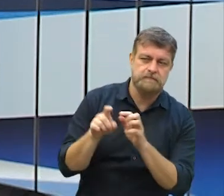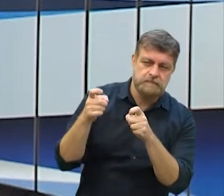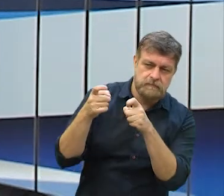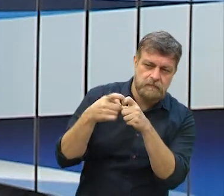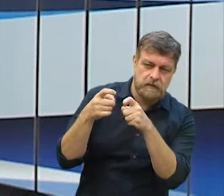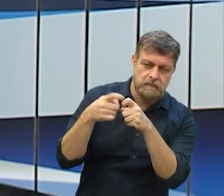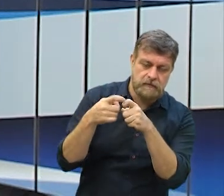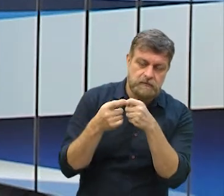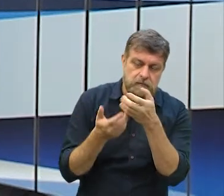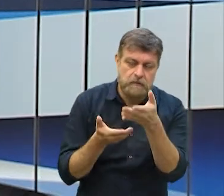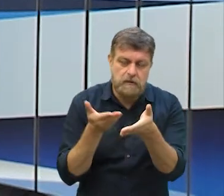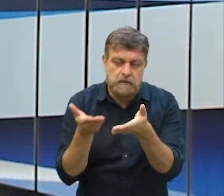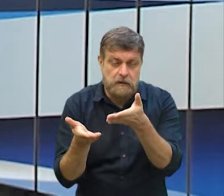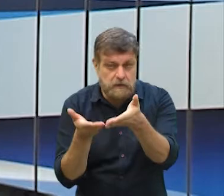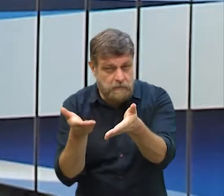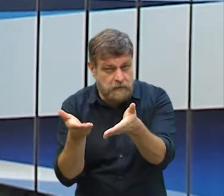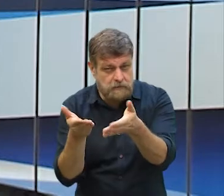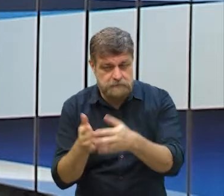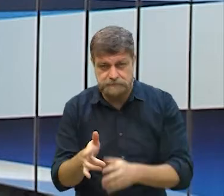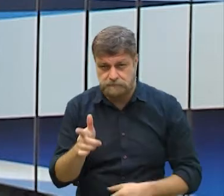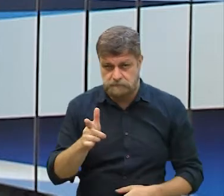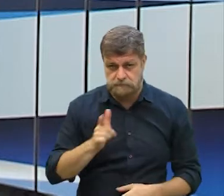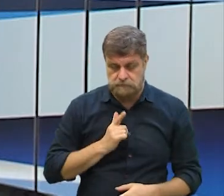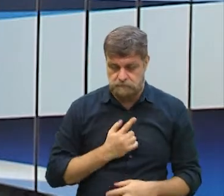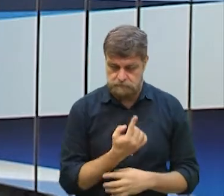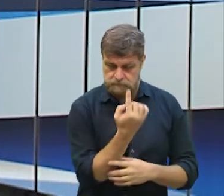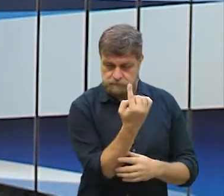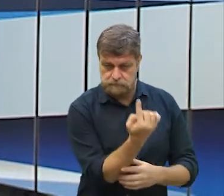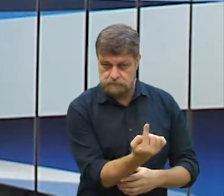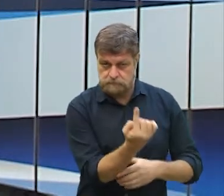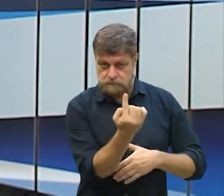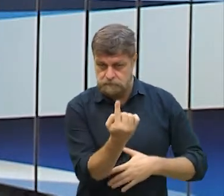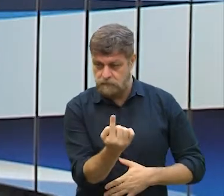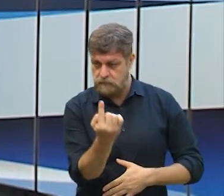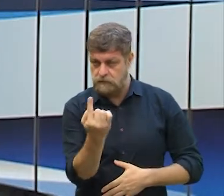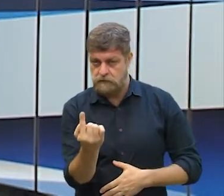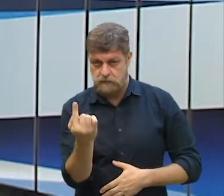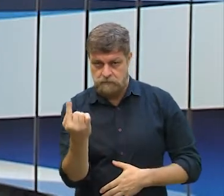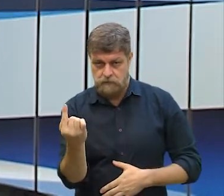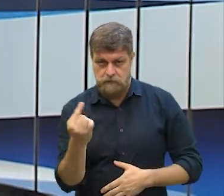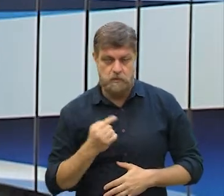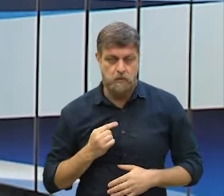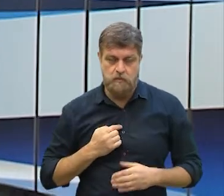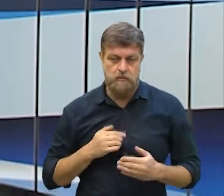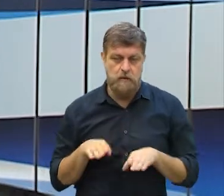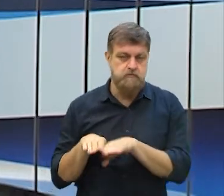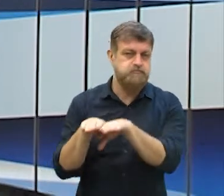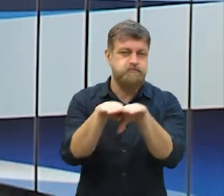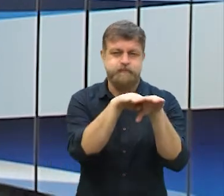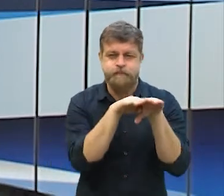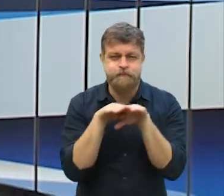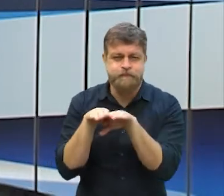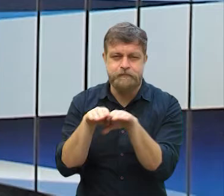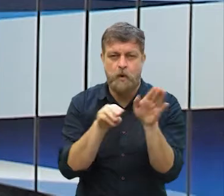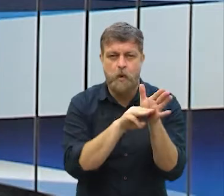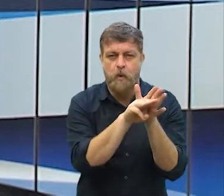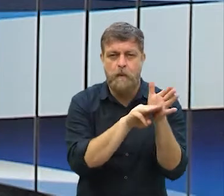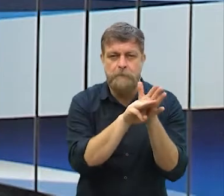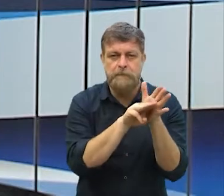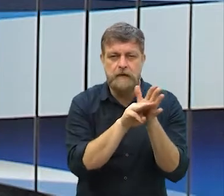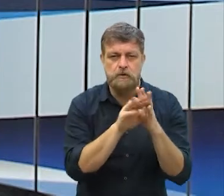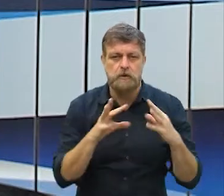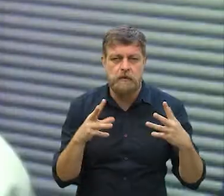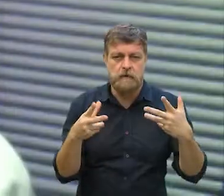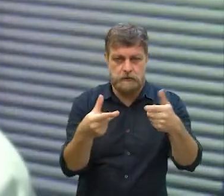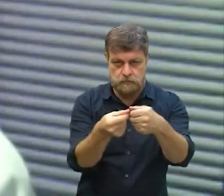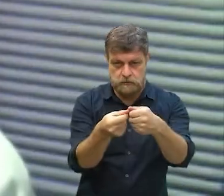relação aos tratamentos, eles são individualizados ou, em geral, há um método mais